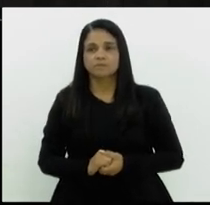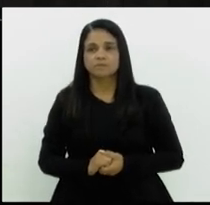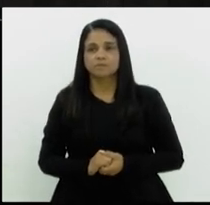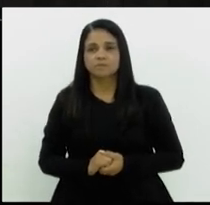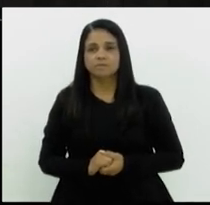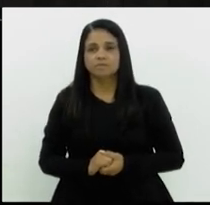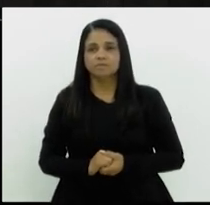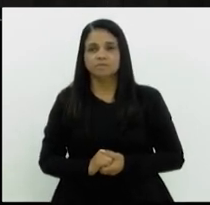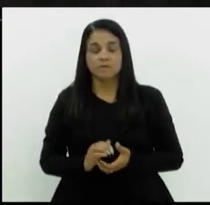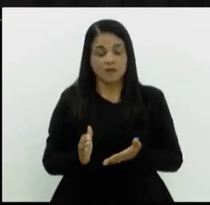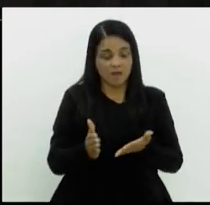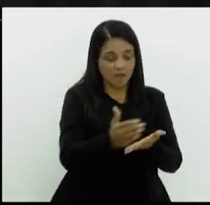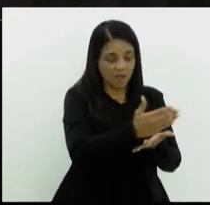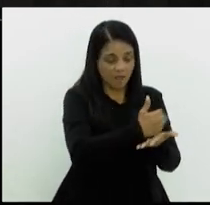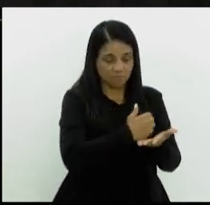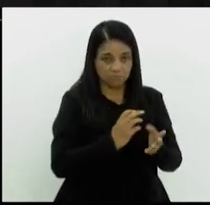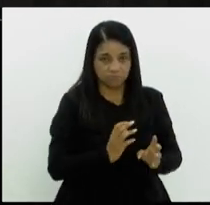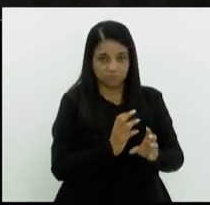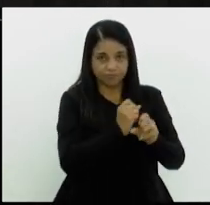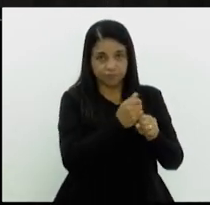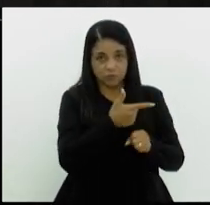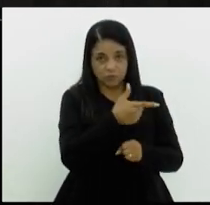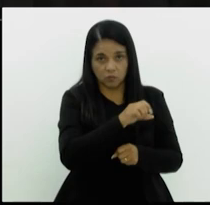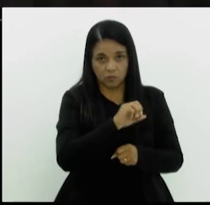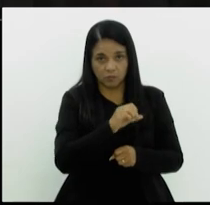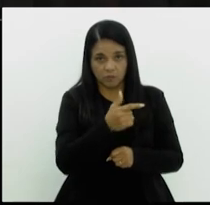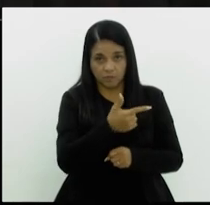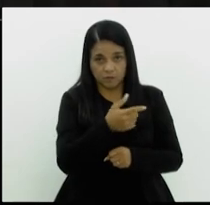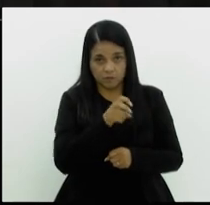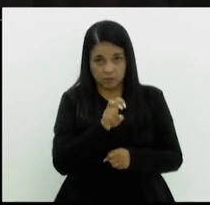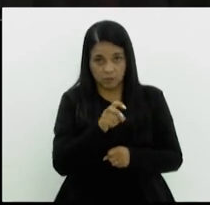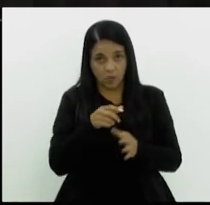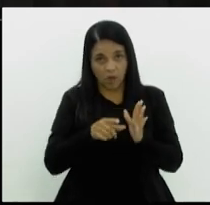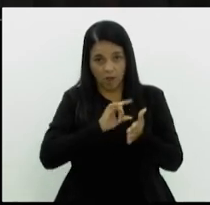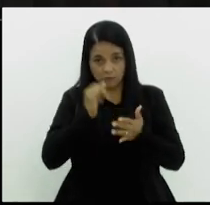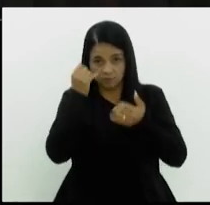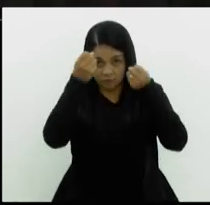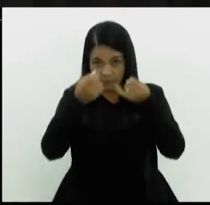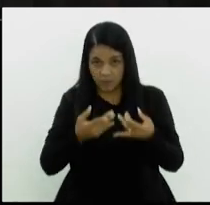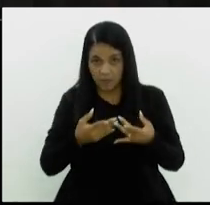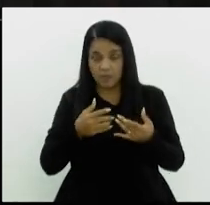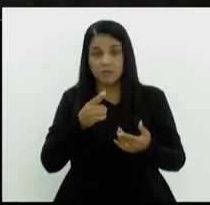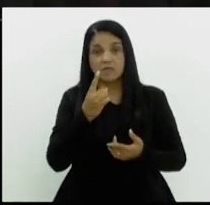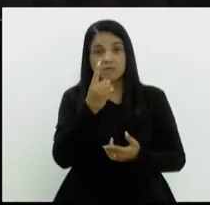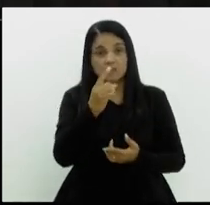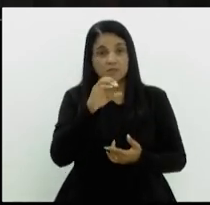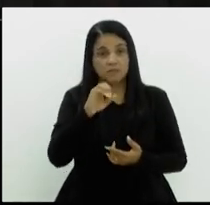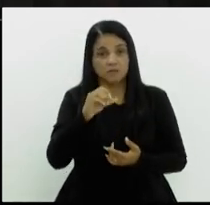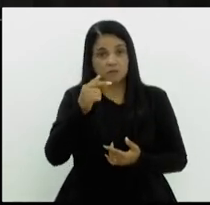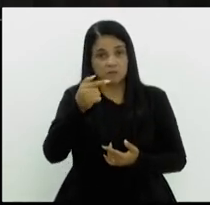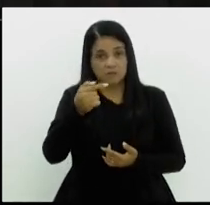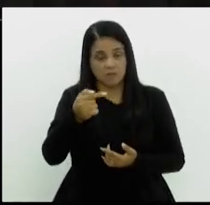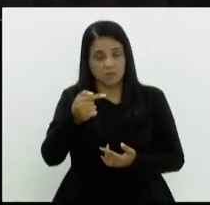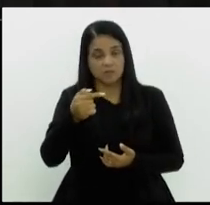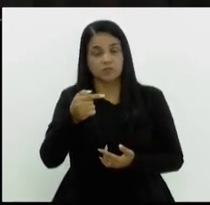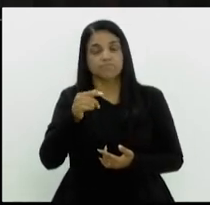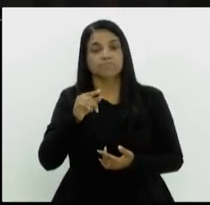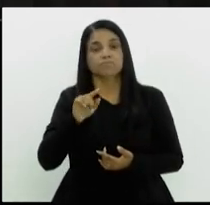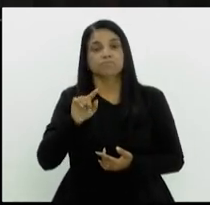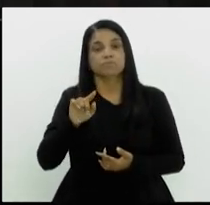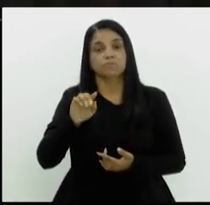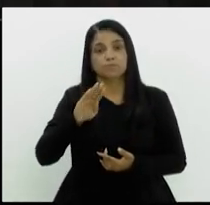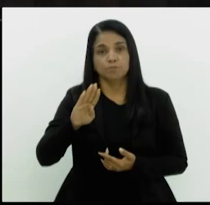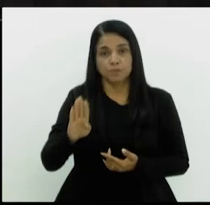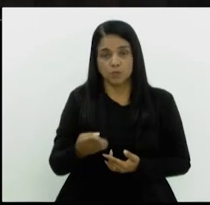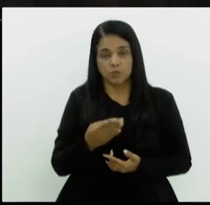A receita líquida em 2025, como eu disse, foi de 107 bilhões e 300 milhões.